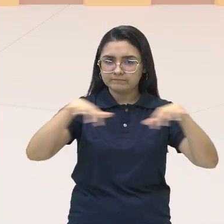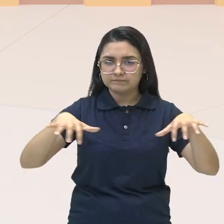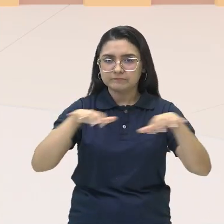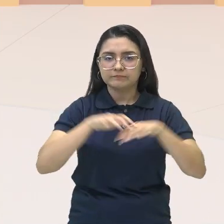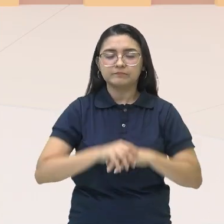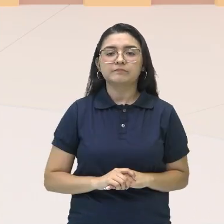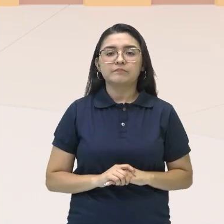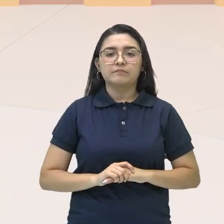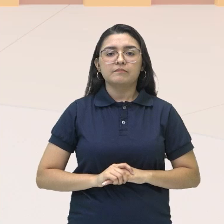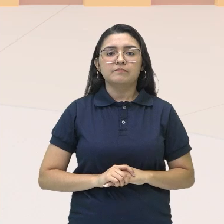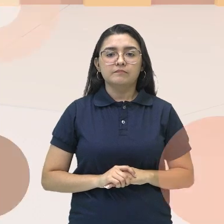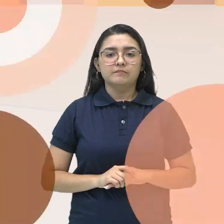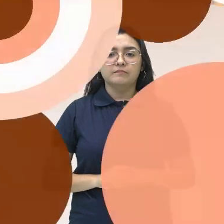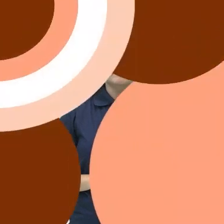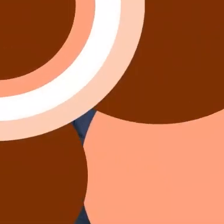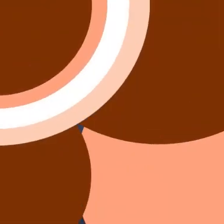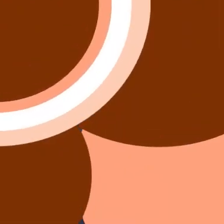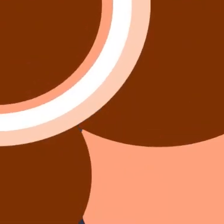lá.